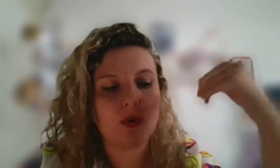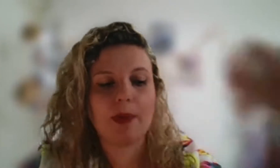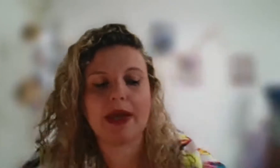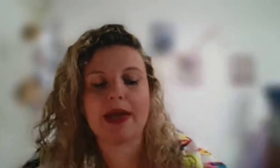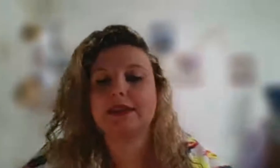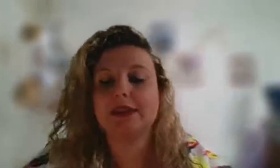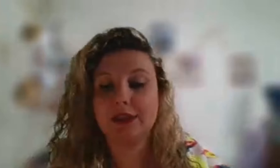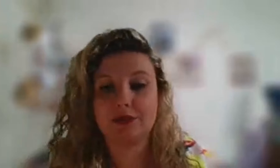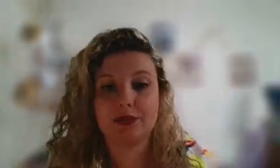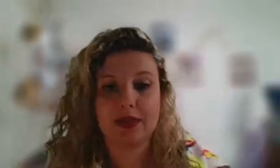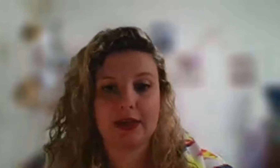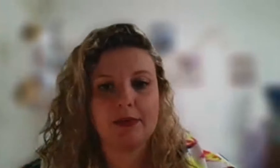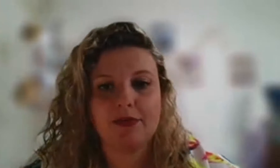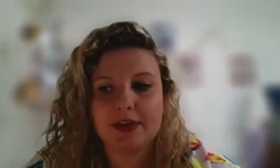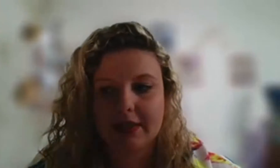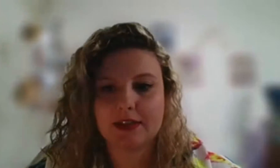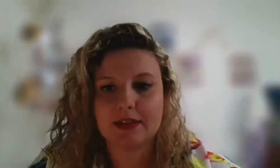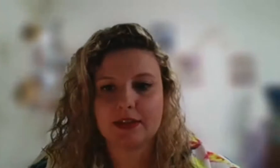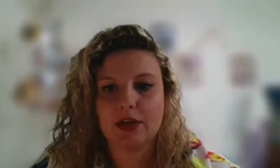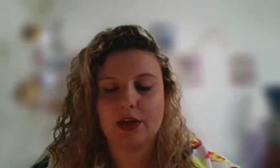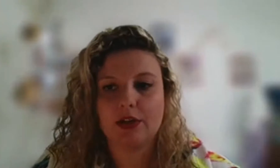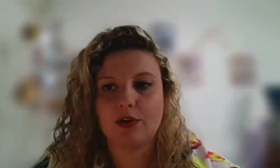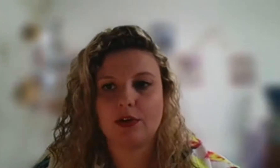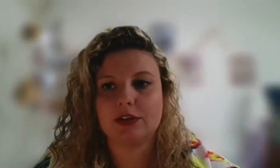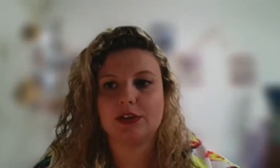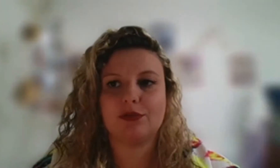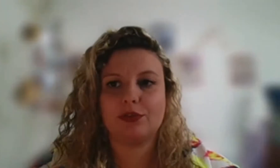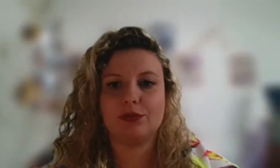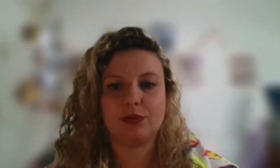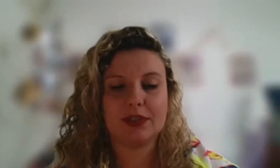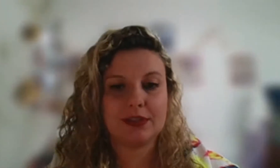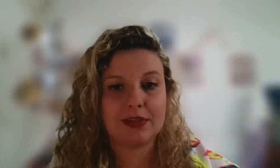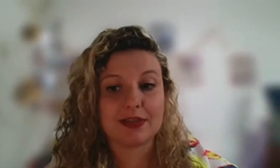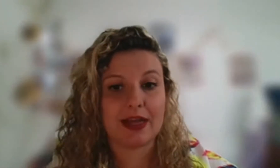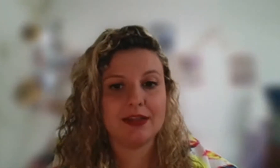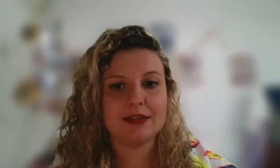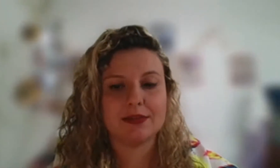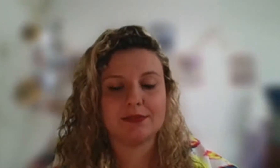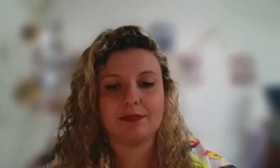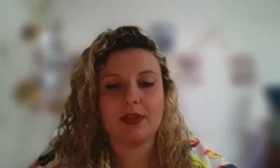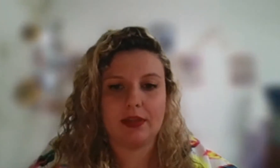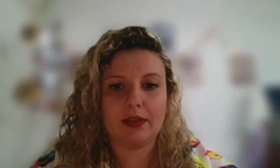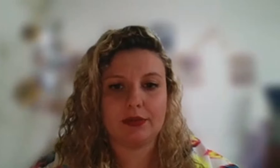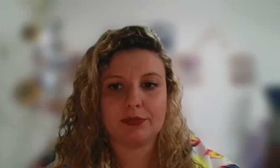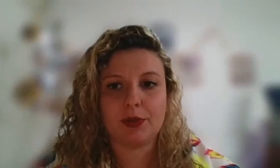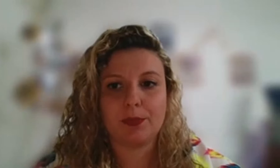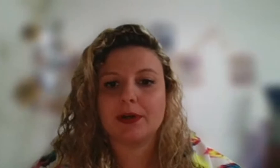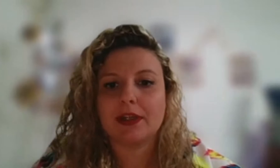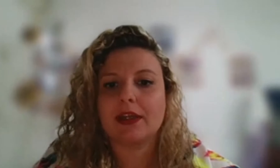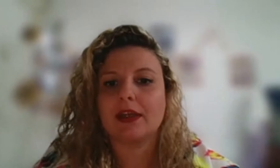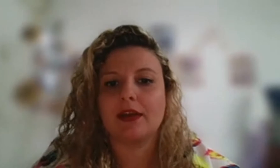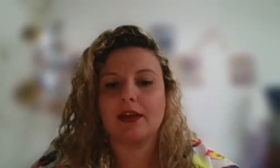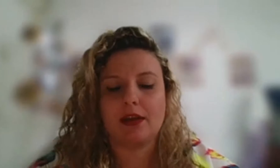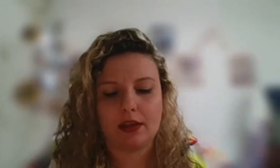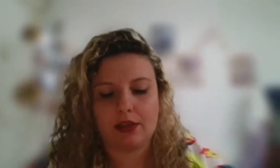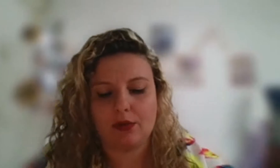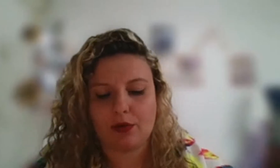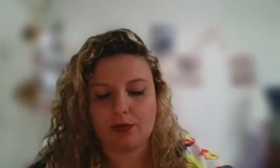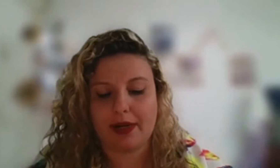Nessa aula não vou cobrar exercícios nem nada, uma vez que as notas já foram todas lançadas, então não tem por